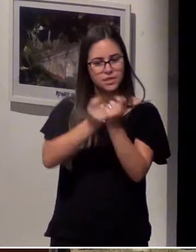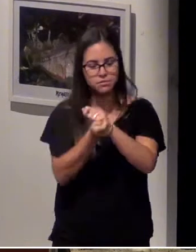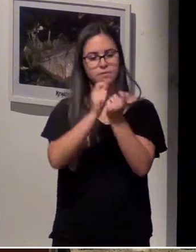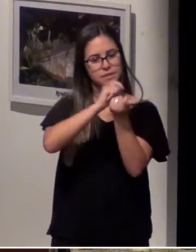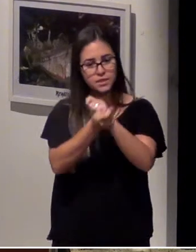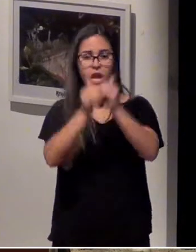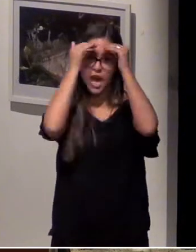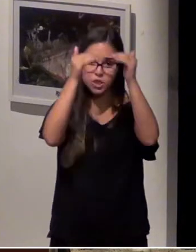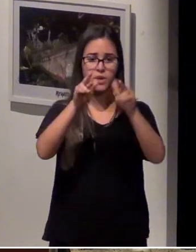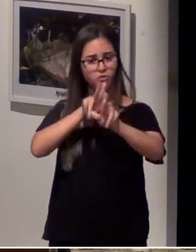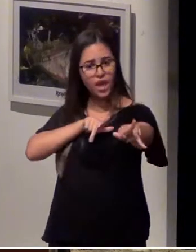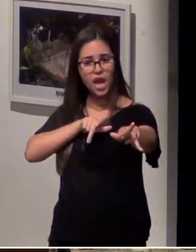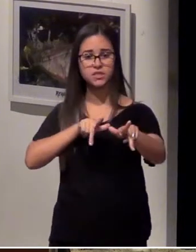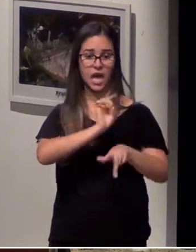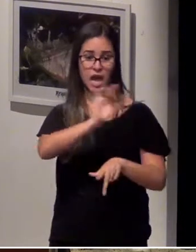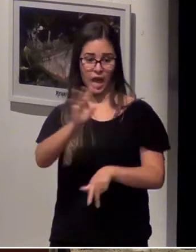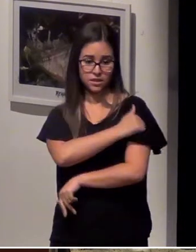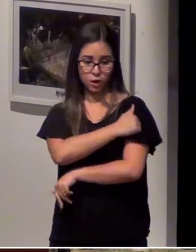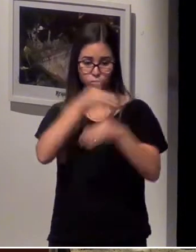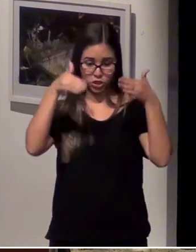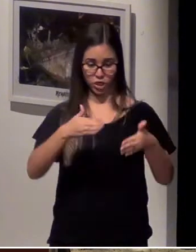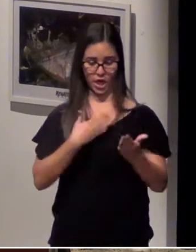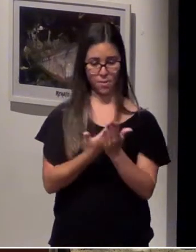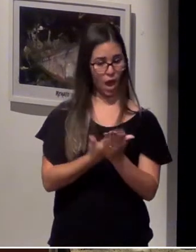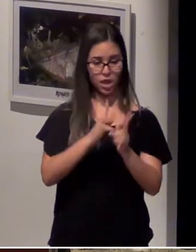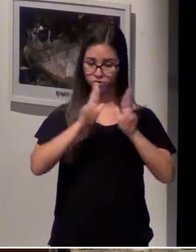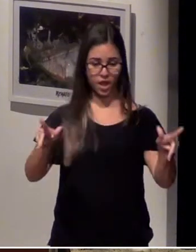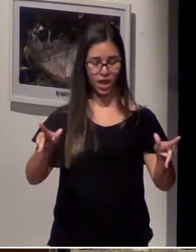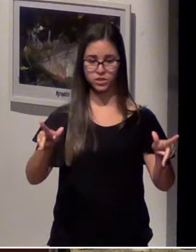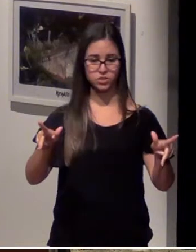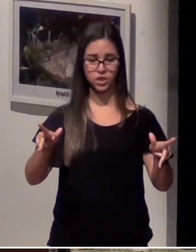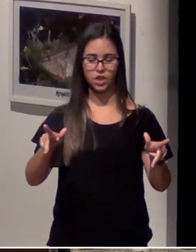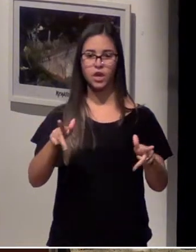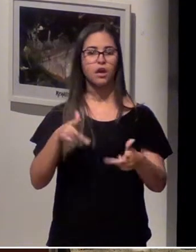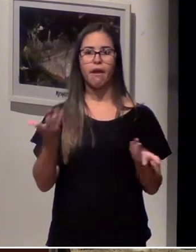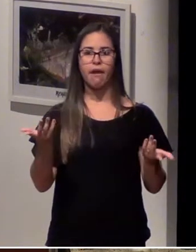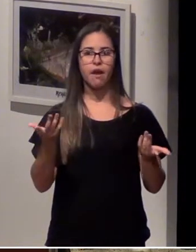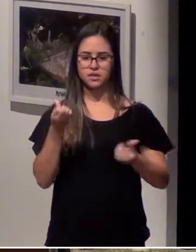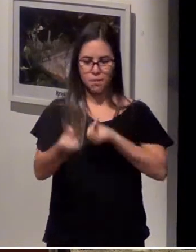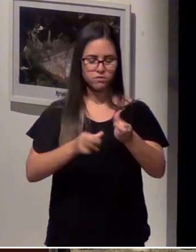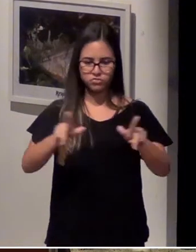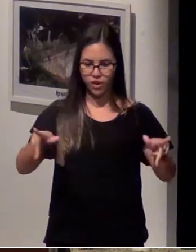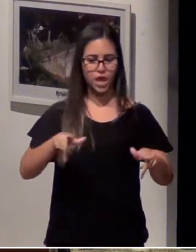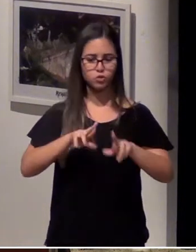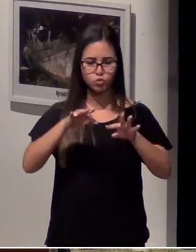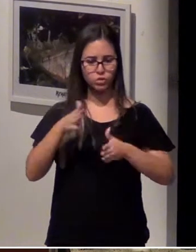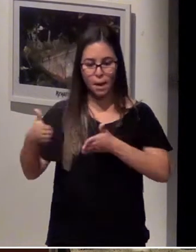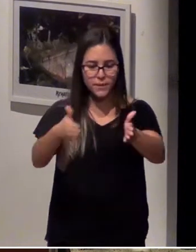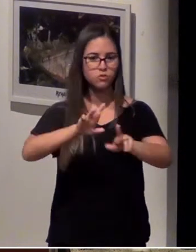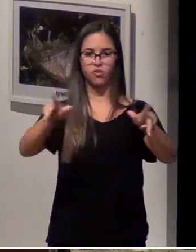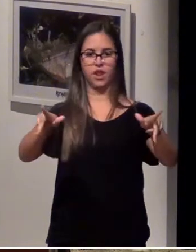e respeitando as diferenças, porque cada aluno que vem à minha aula é um aluno diferente, com uma historicidade diferente, com um caminho diferente.